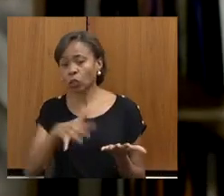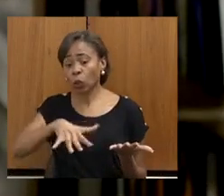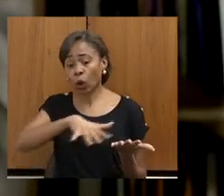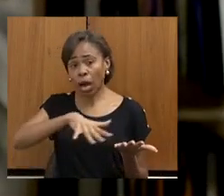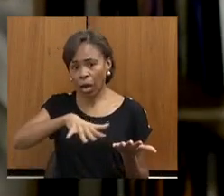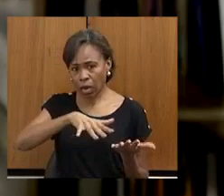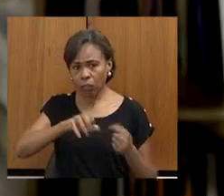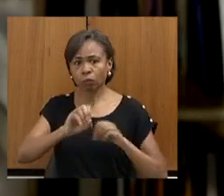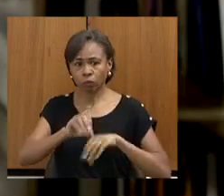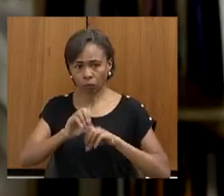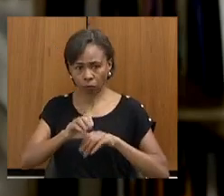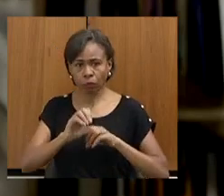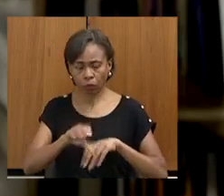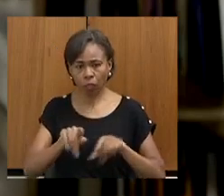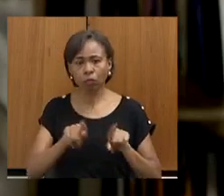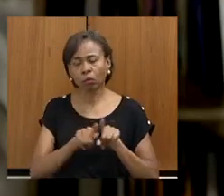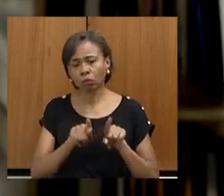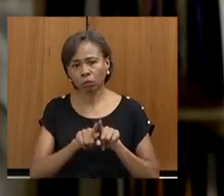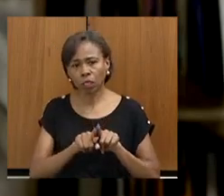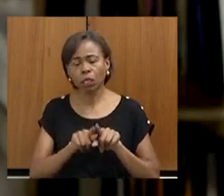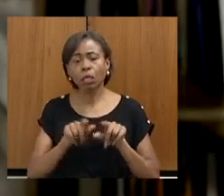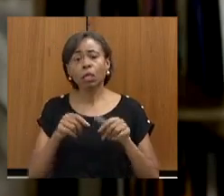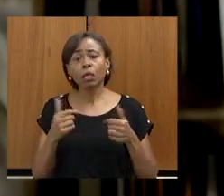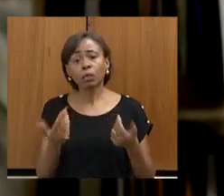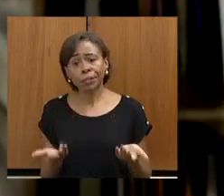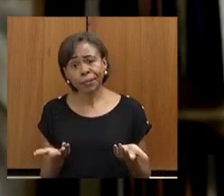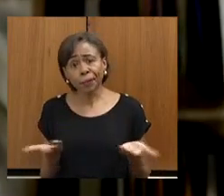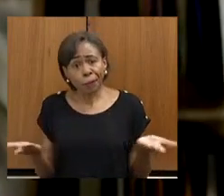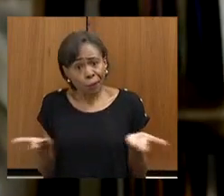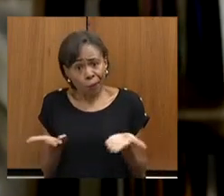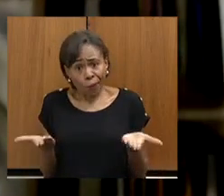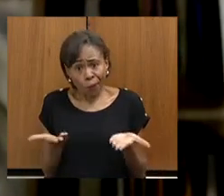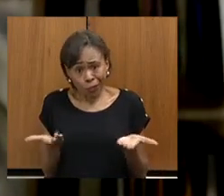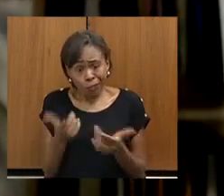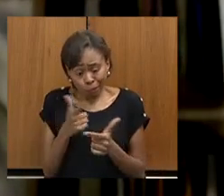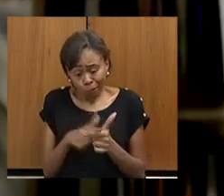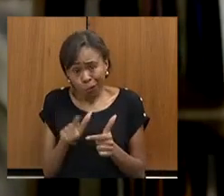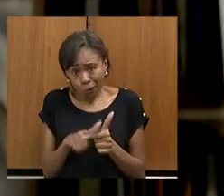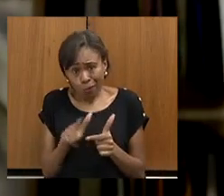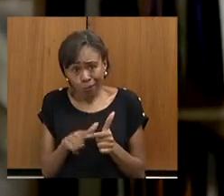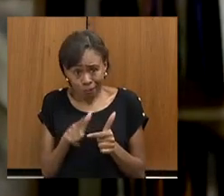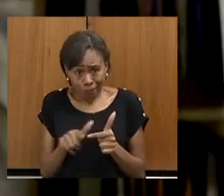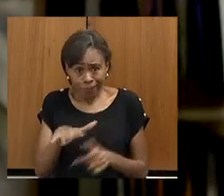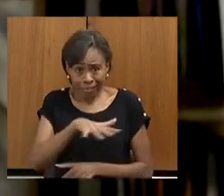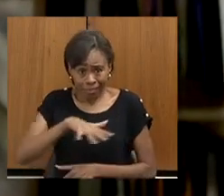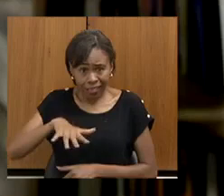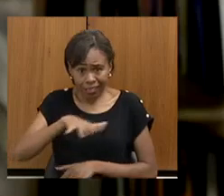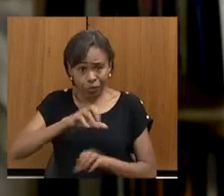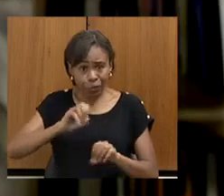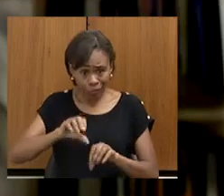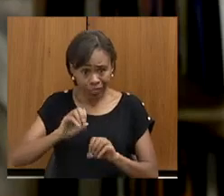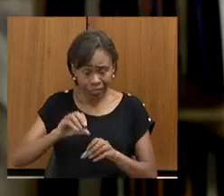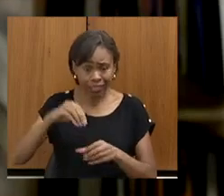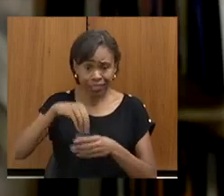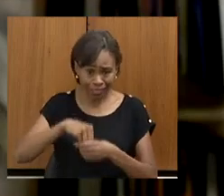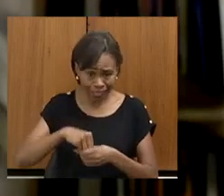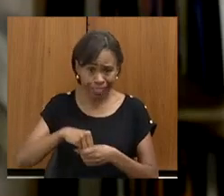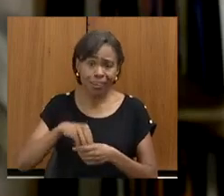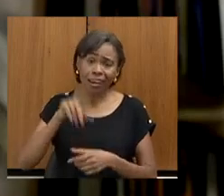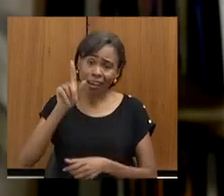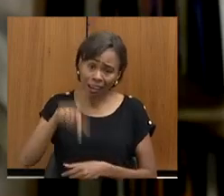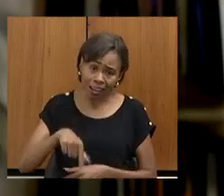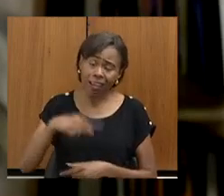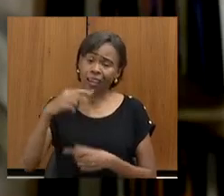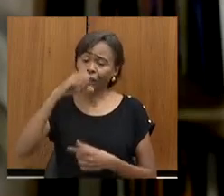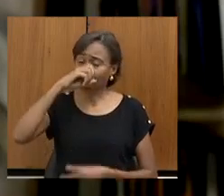educação. E um dos problemas hoje da educação, como já foi dito claramente pelo deputado, é a